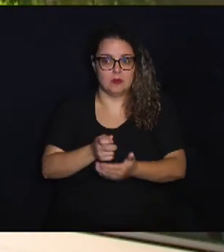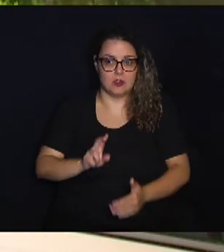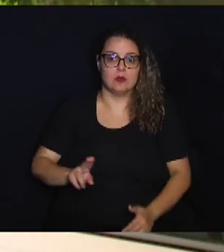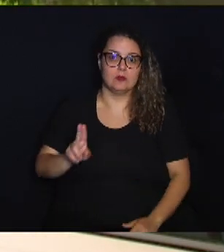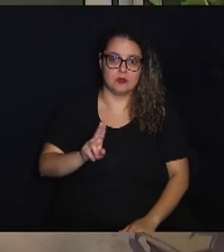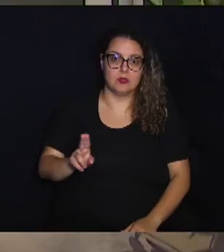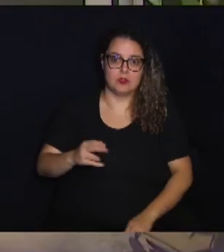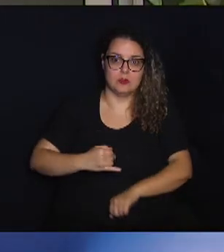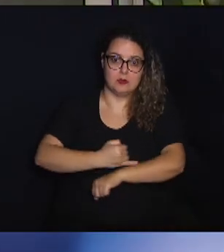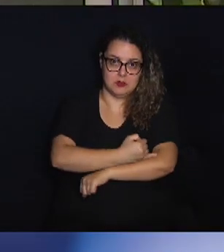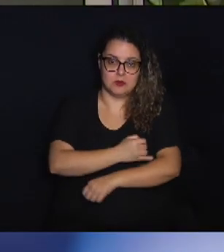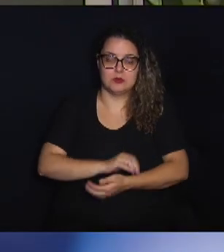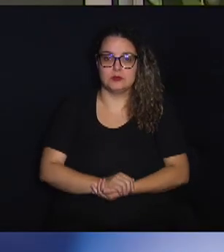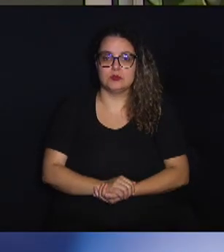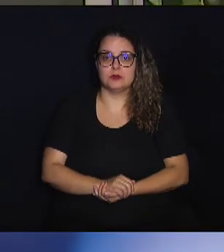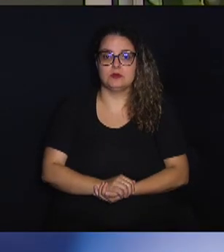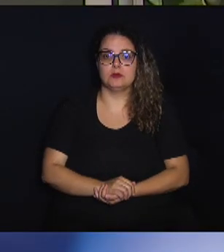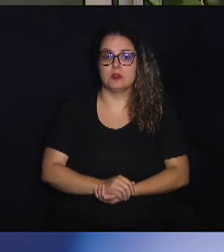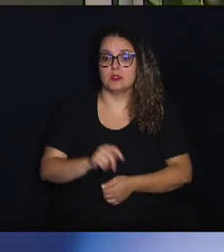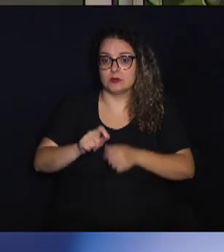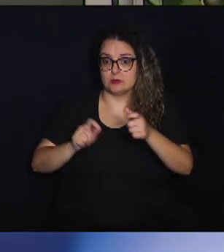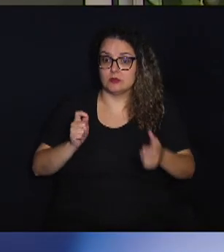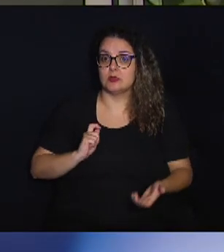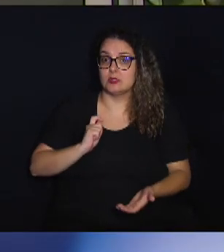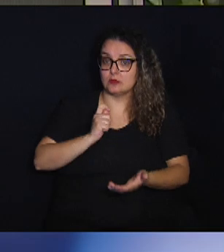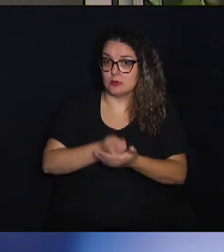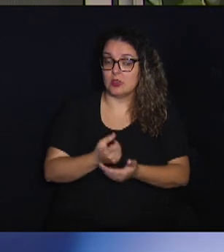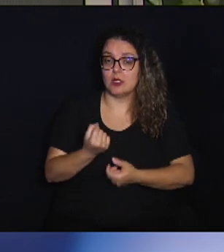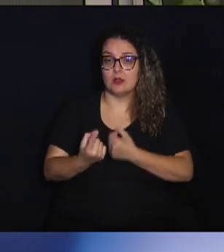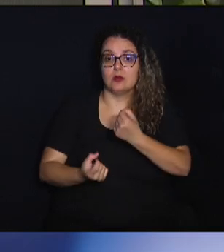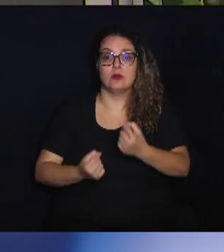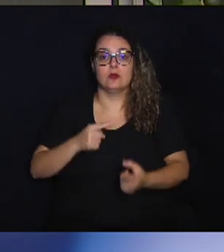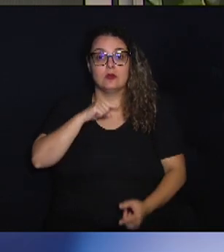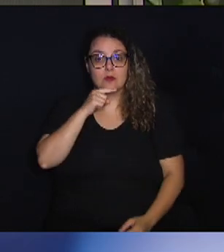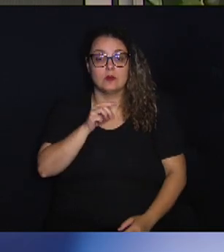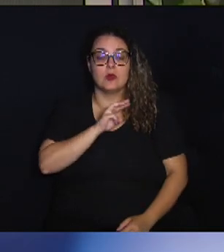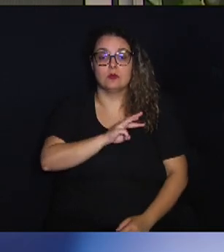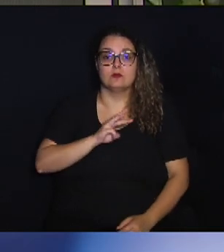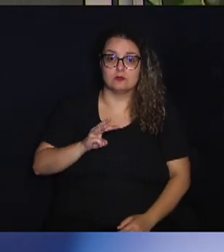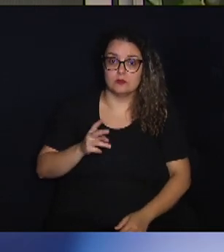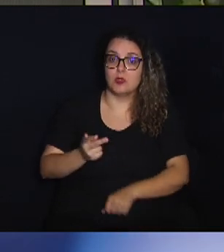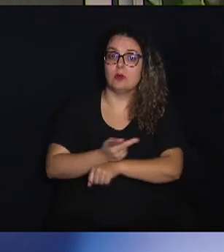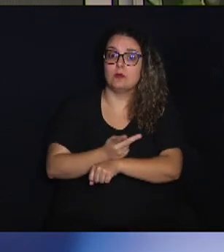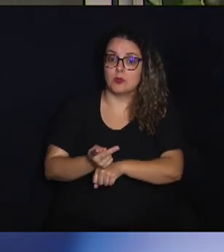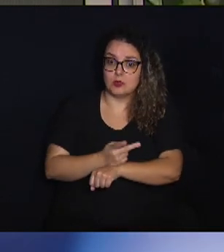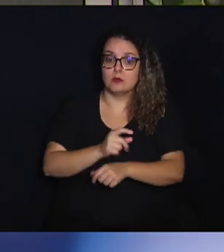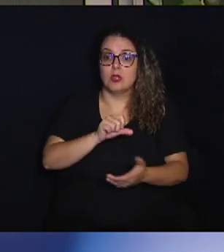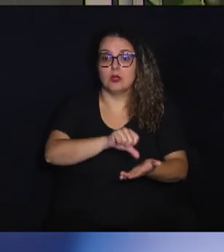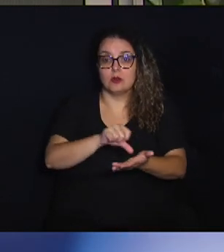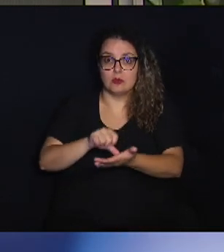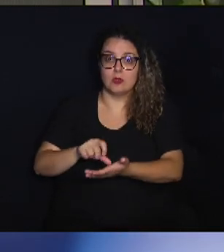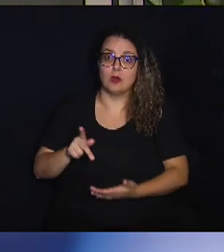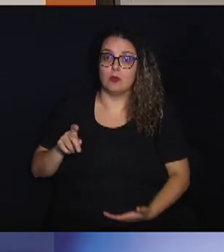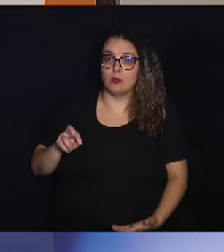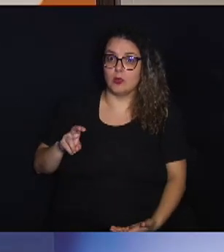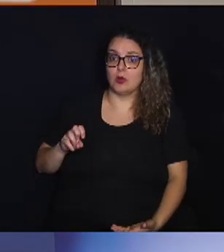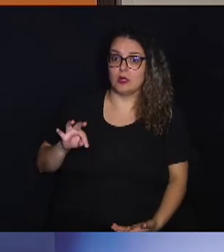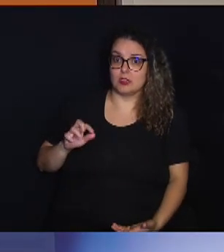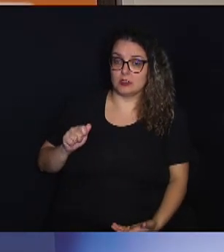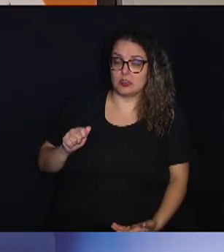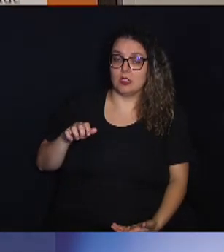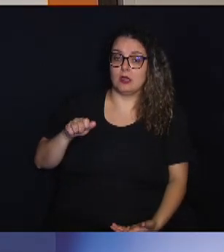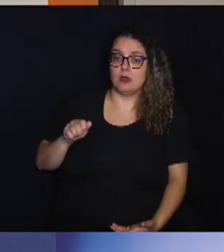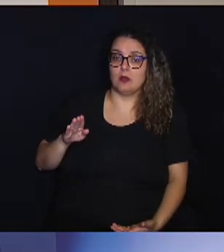para a infraestrutura. Os contribuintes que tiverem alguma dúvida podem procurar uma das unidades do Porta Aberta ou entrar